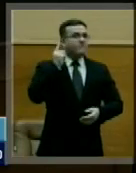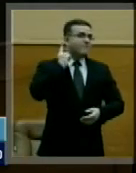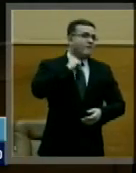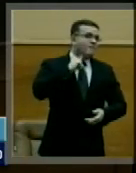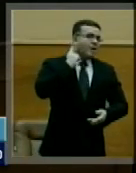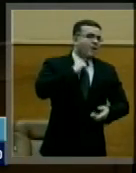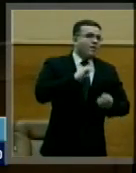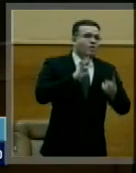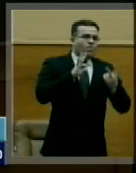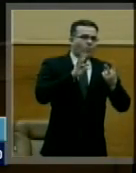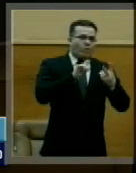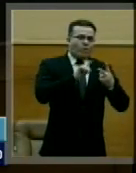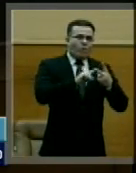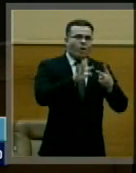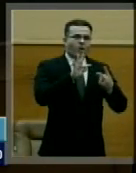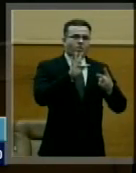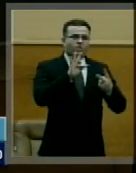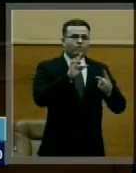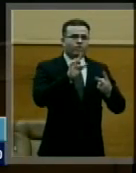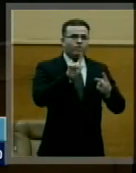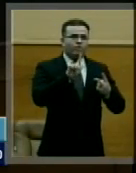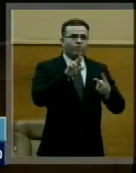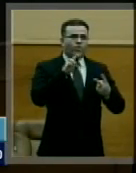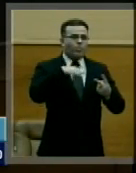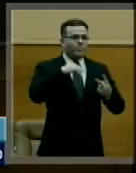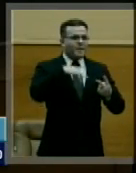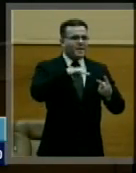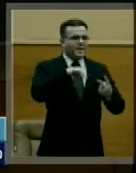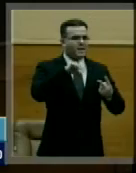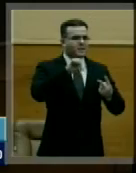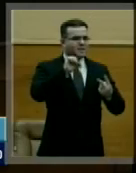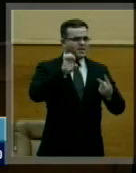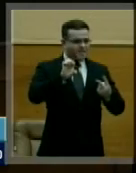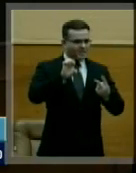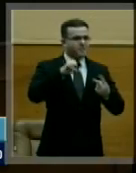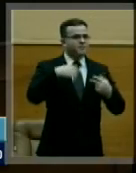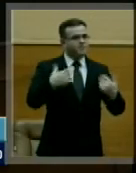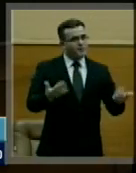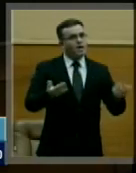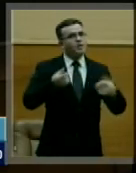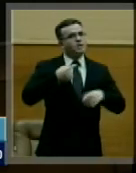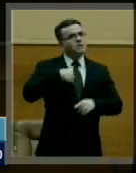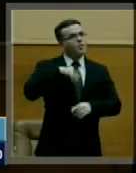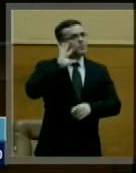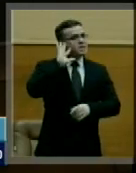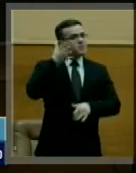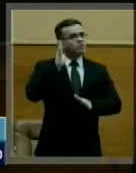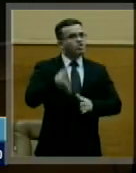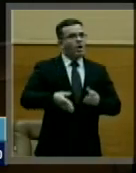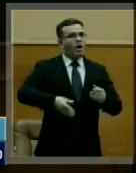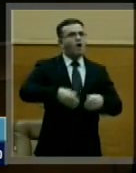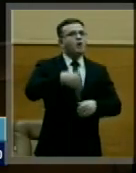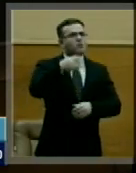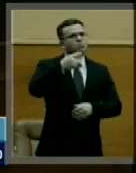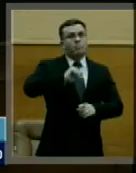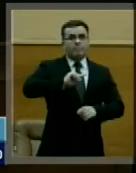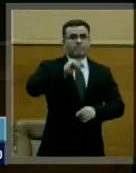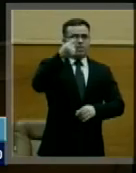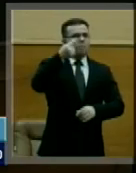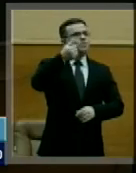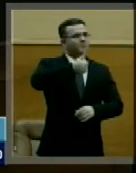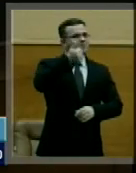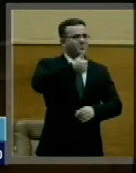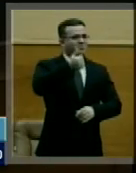Fluminense. Inclusive, nós ganhamos para o Fluminense aqui em Aracaju e decidimos o primeiro lugar dessa chave com o Flamengo